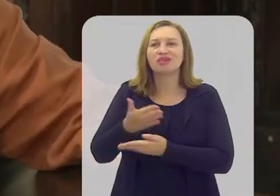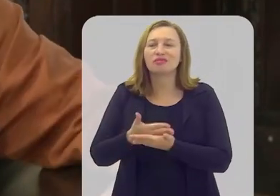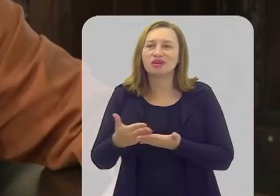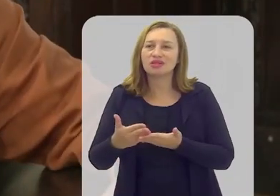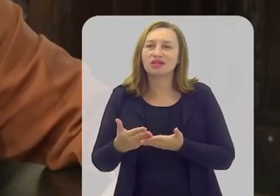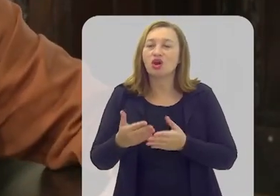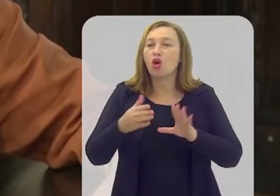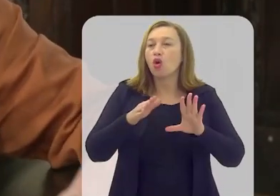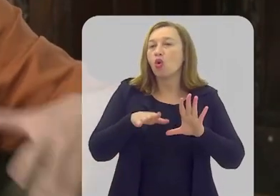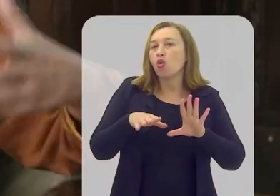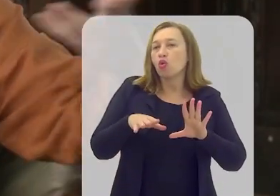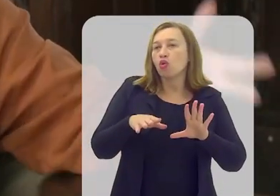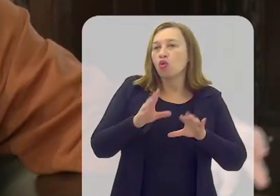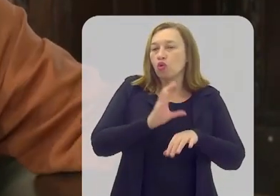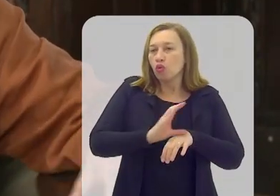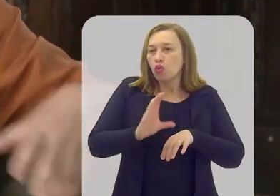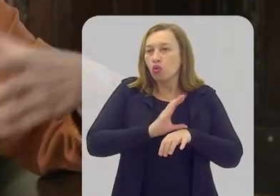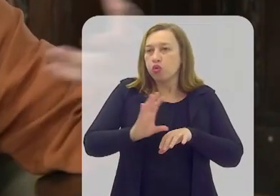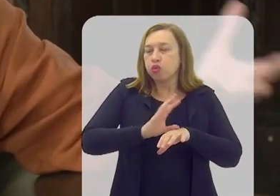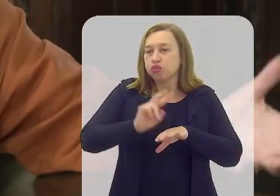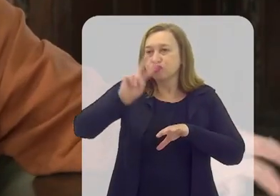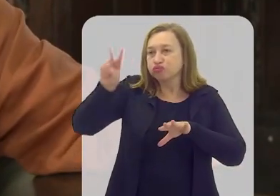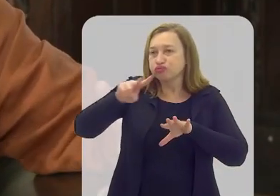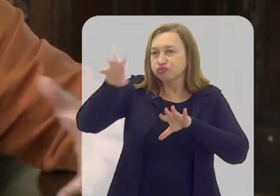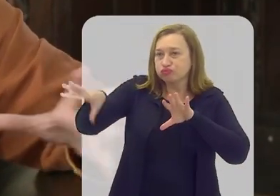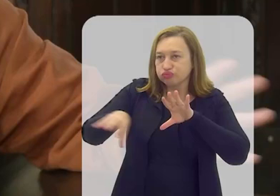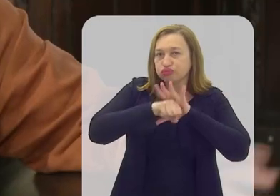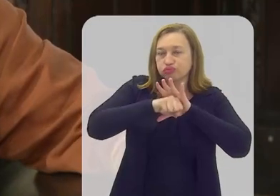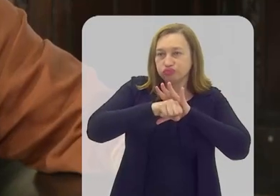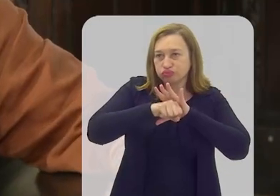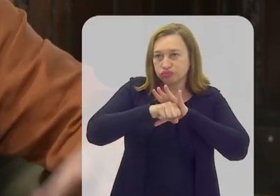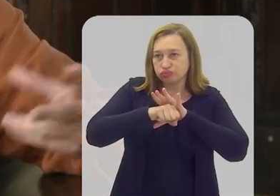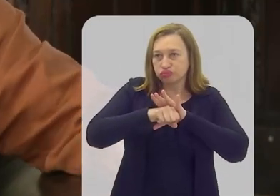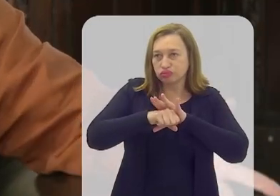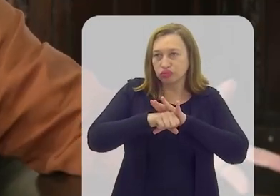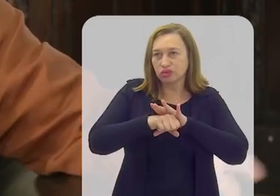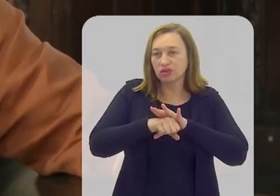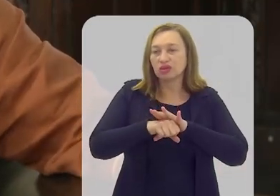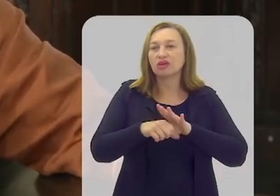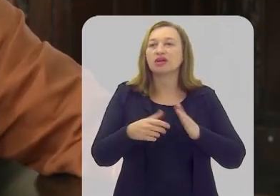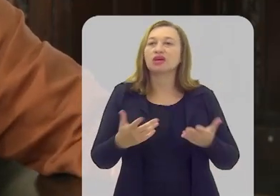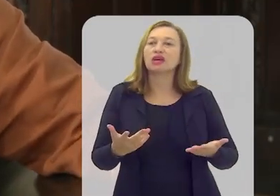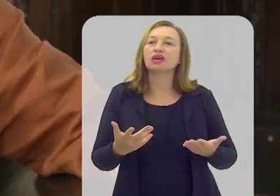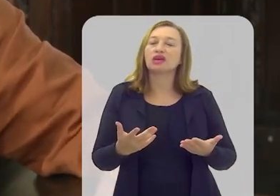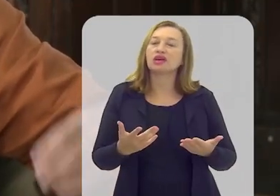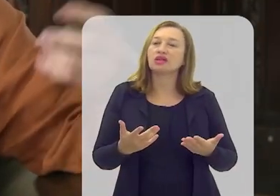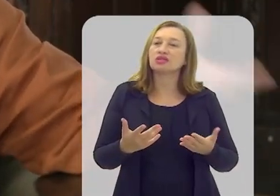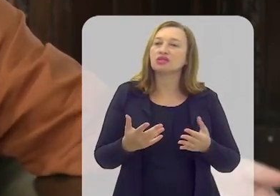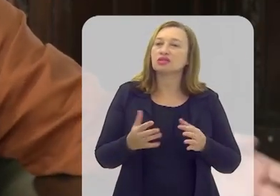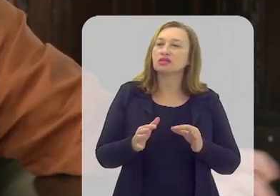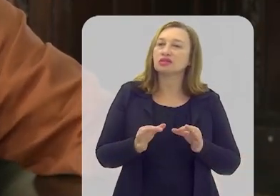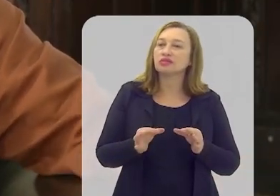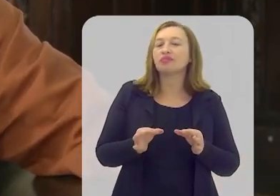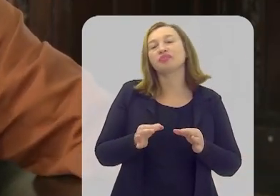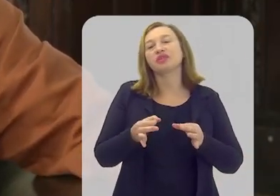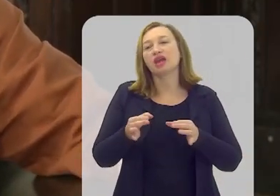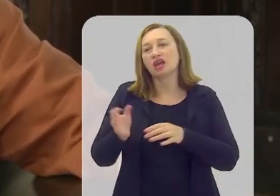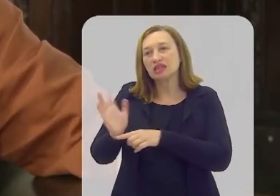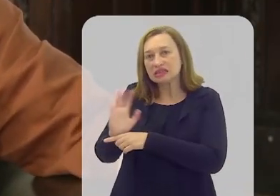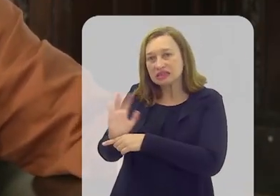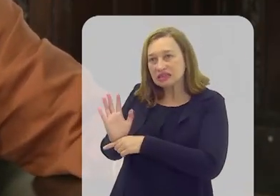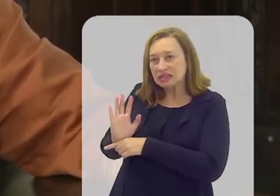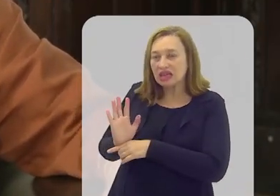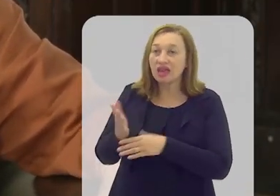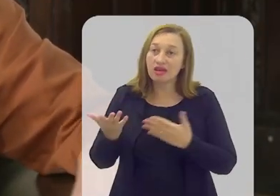fazer curso de audiovisual, editei no Premiere e virou um filme lindo. Já passou em 2 TVs a cabo, a gente participou de um festival de